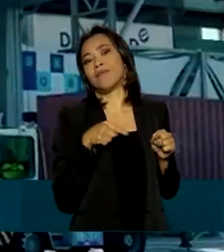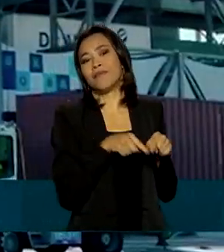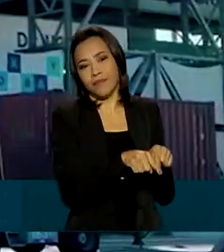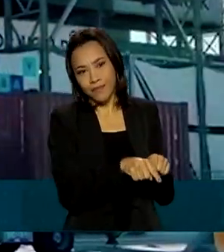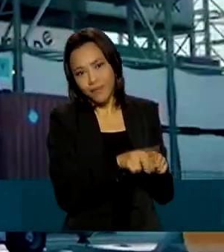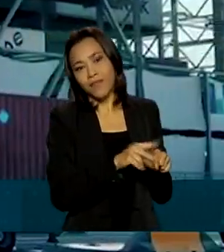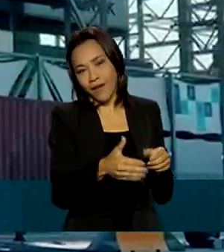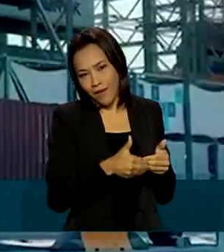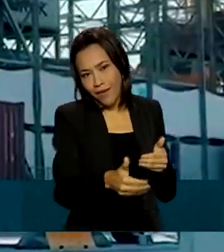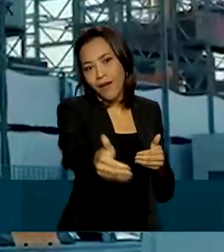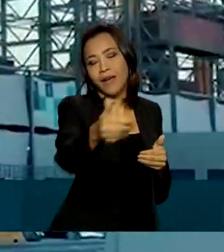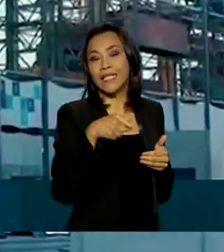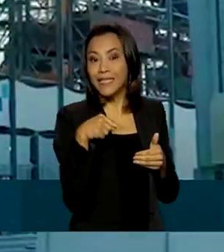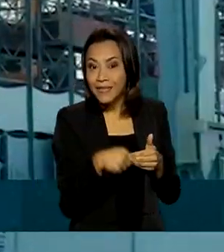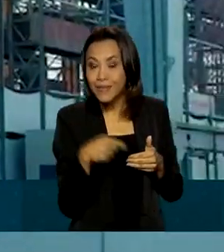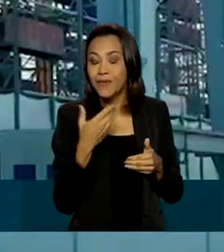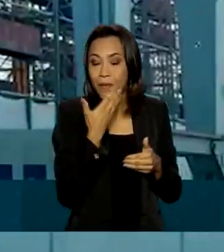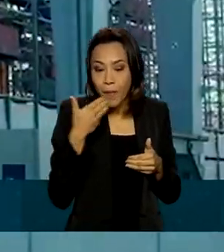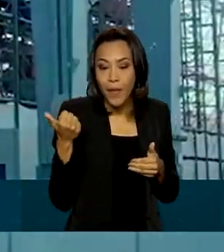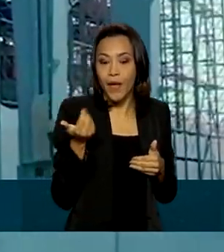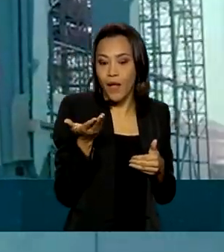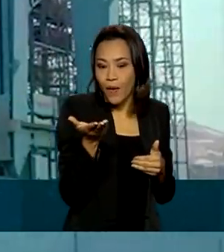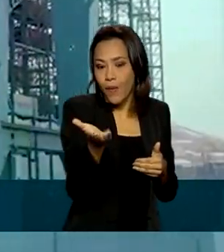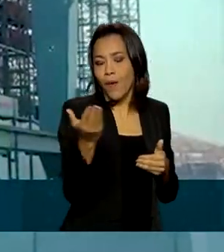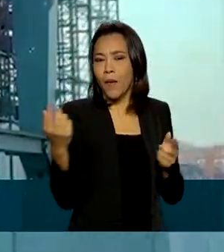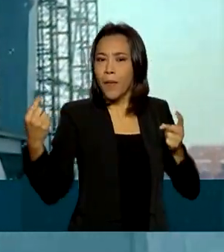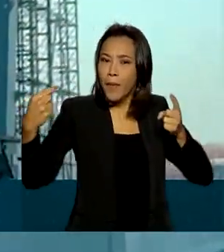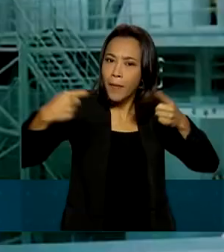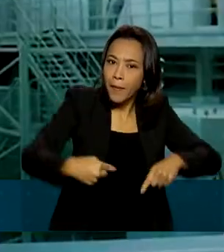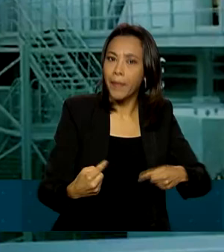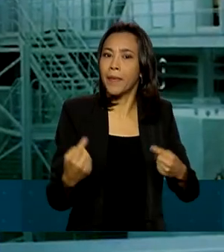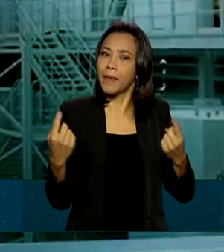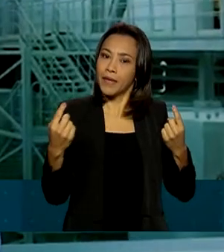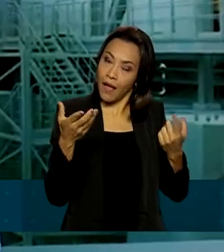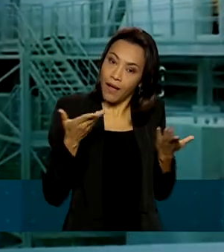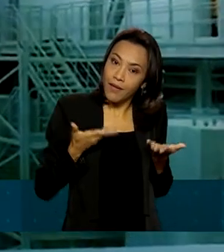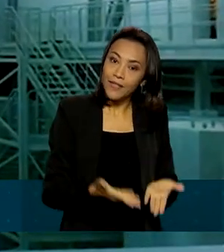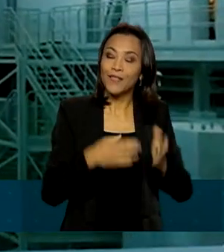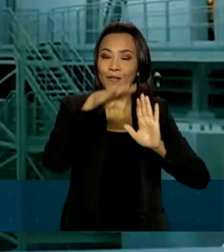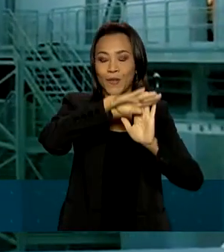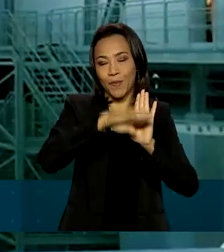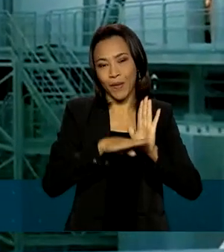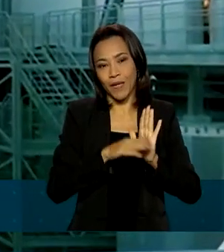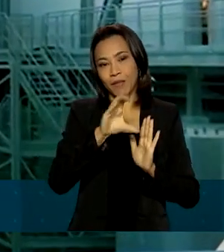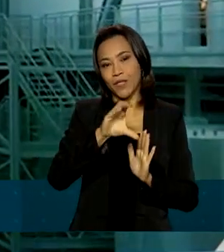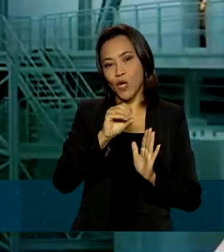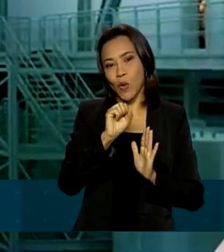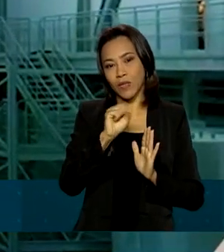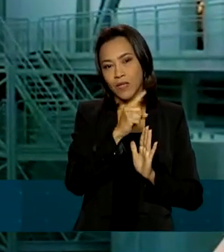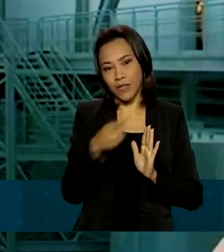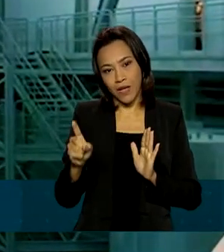portos brasileiros, que vai aumentar muito a nossa competitividade. É isso que o programa de concessões do governo do